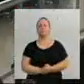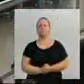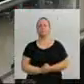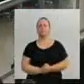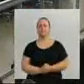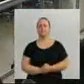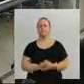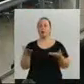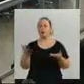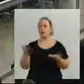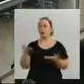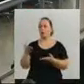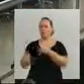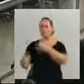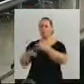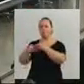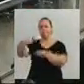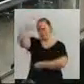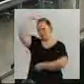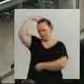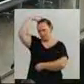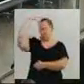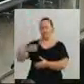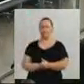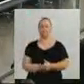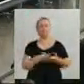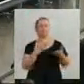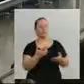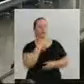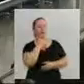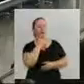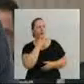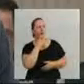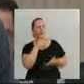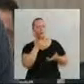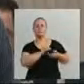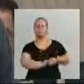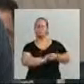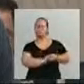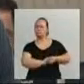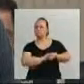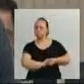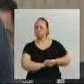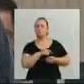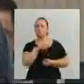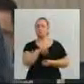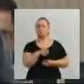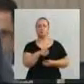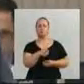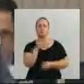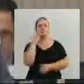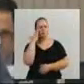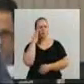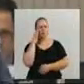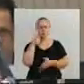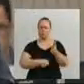Ouvimos, em a parte, o vereador Adriano Pereira. Vereador Robinho, quero cumprimentá-lo na fala em que a Exª reconhece a nossa luta, o nosso